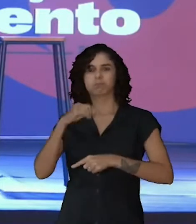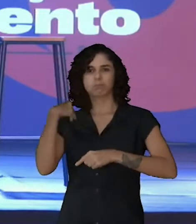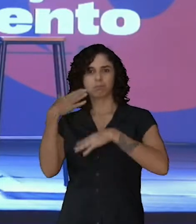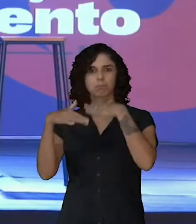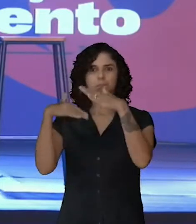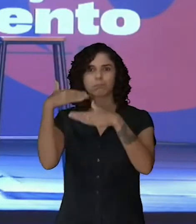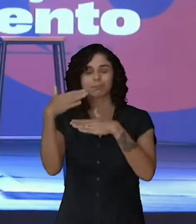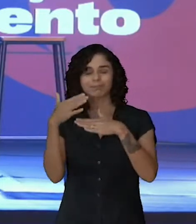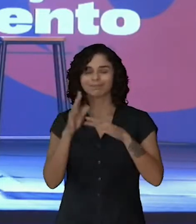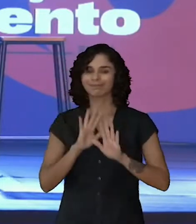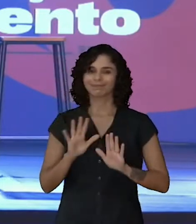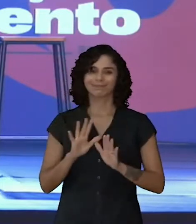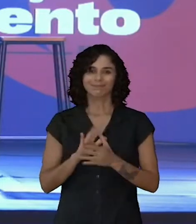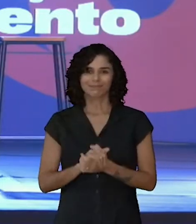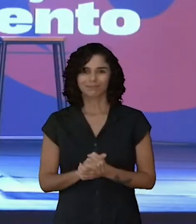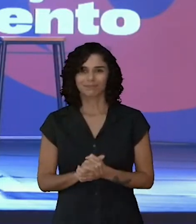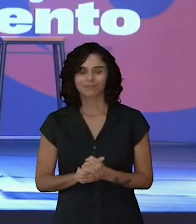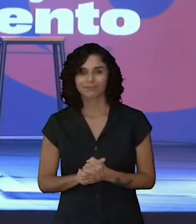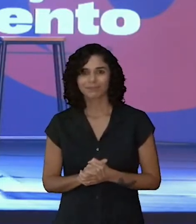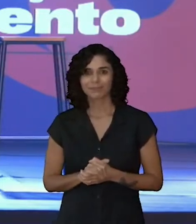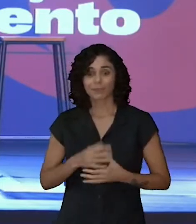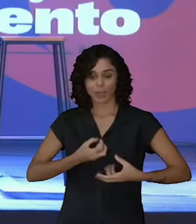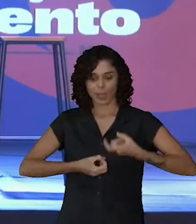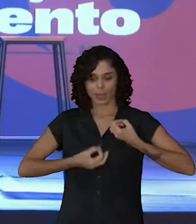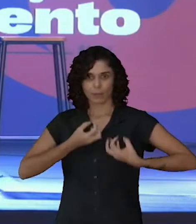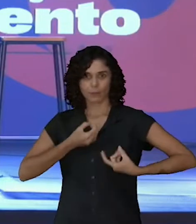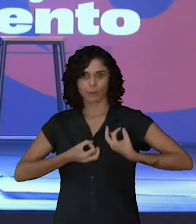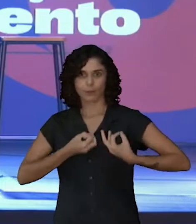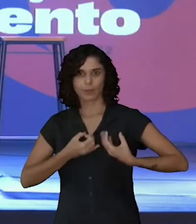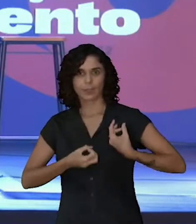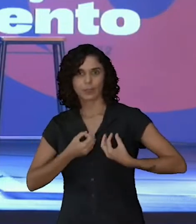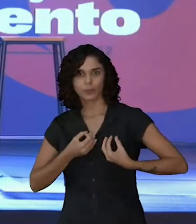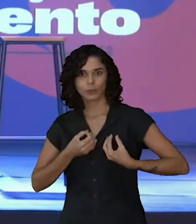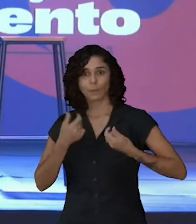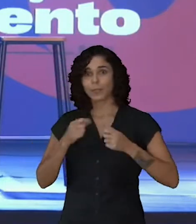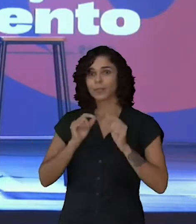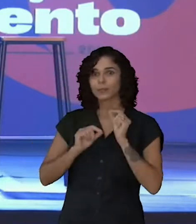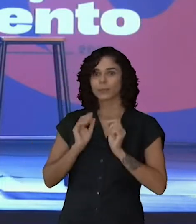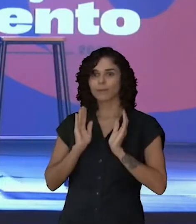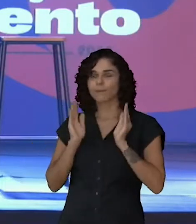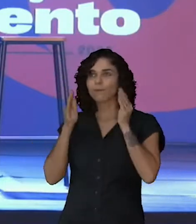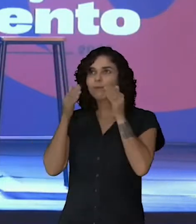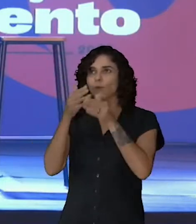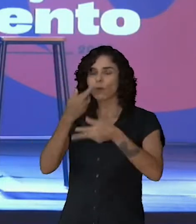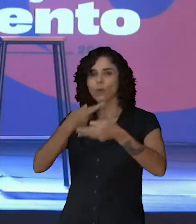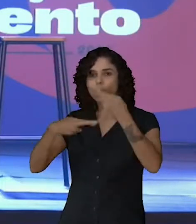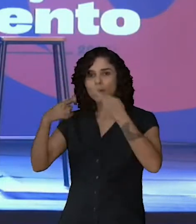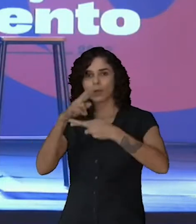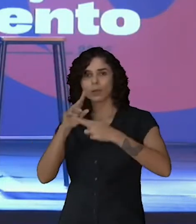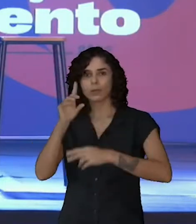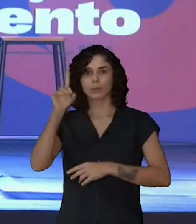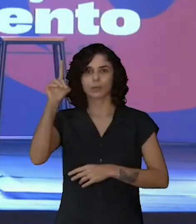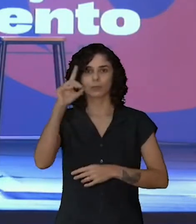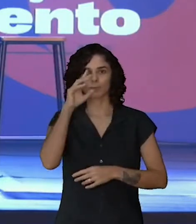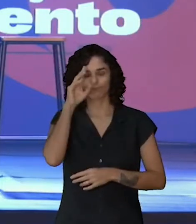O avivamento faz com que o nosso foco seja o relacionamento com Deus.